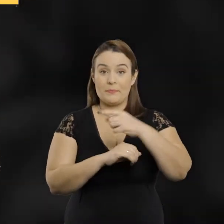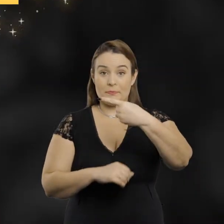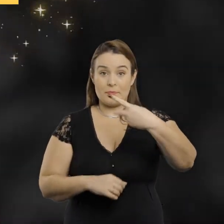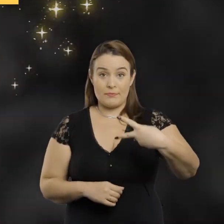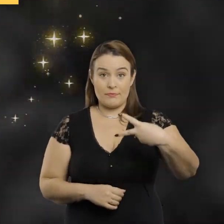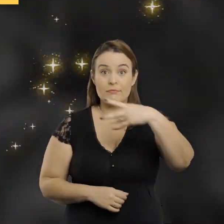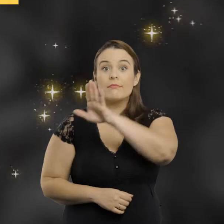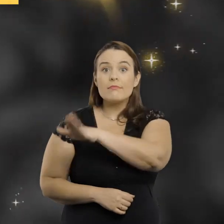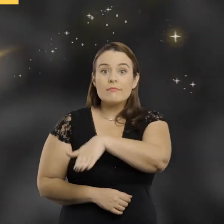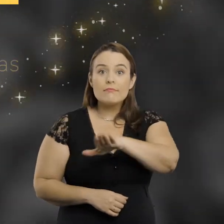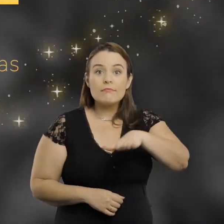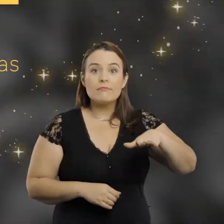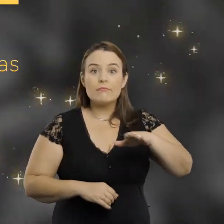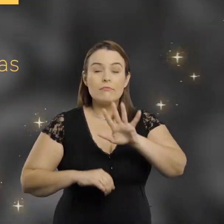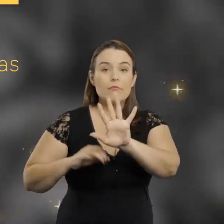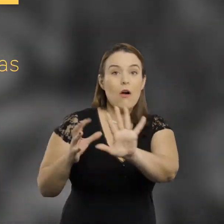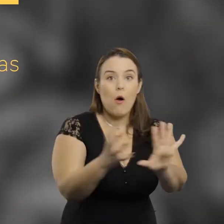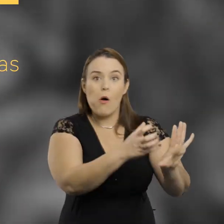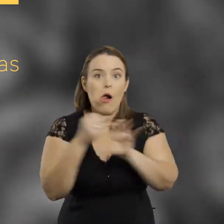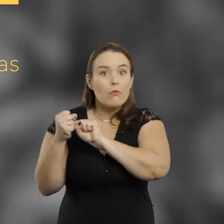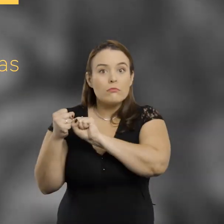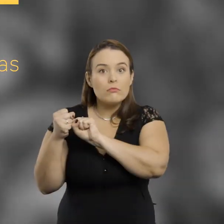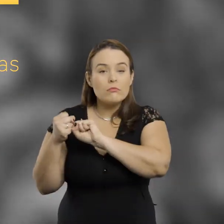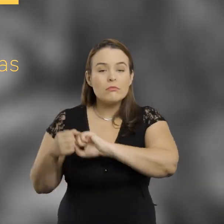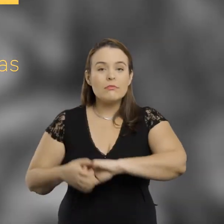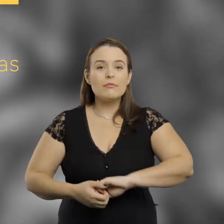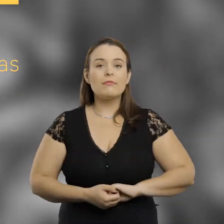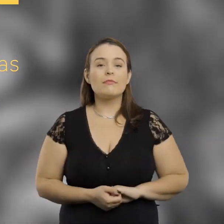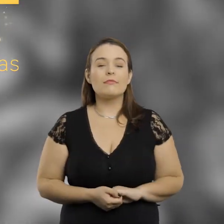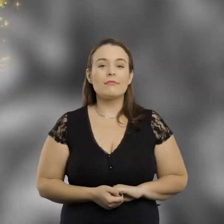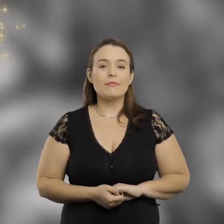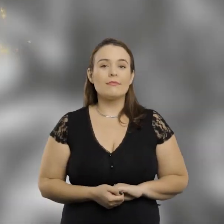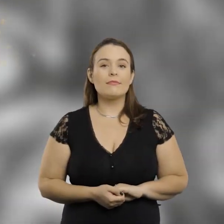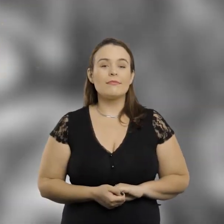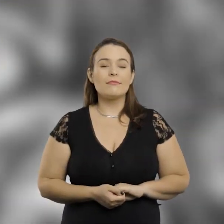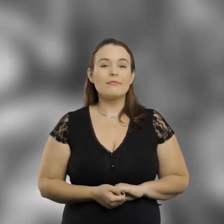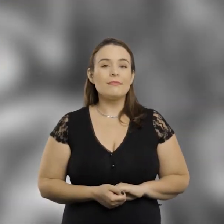Capítulo 12. As crianças são raptadas.